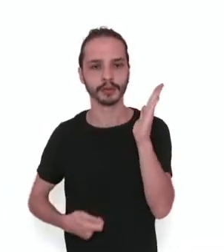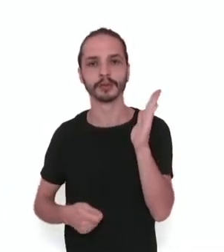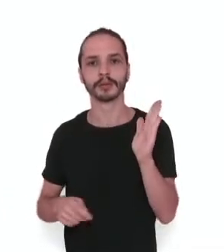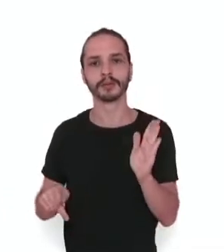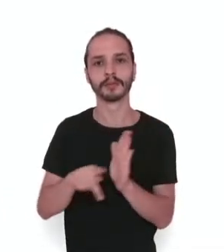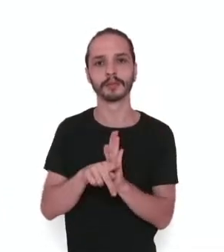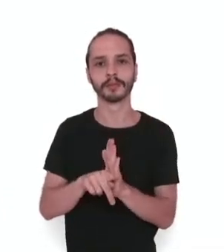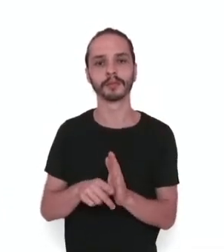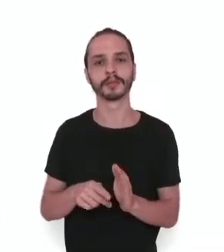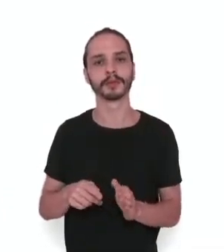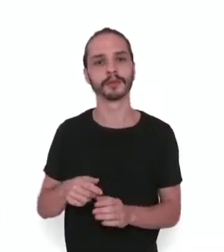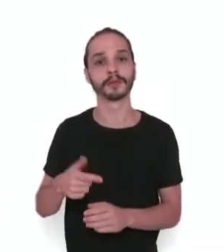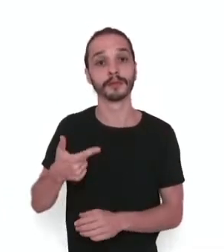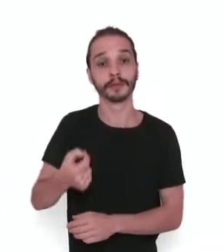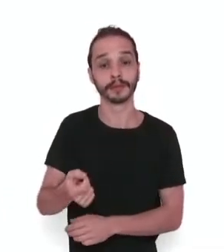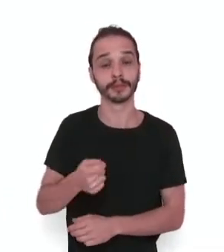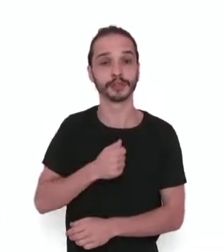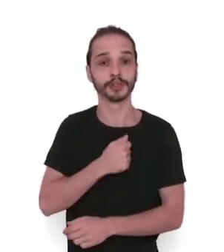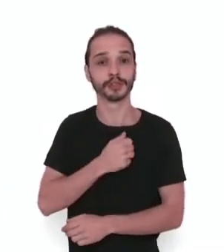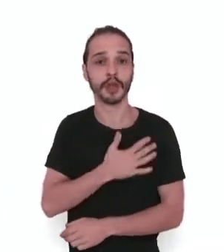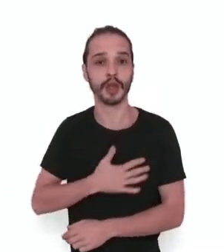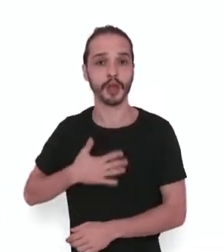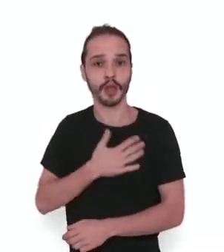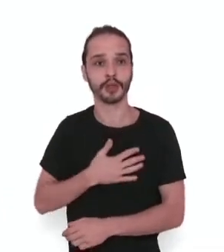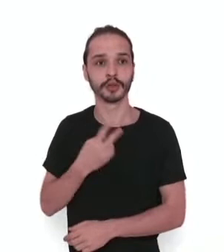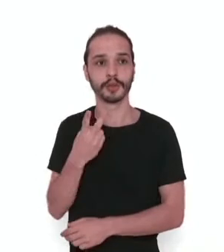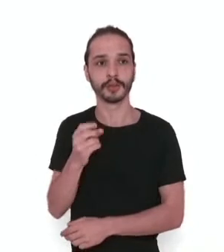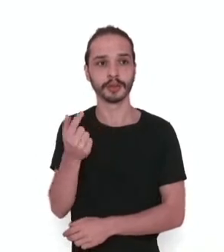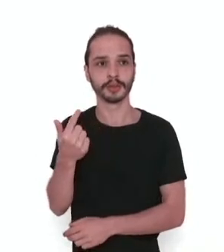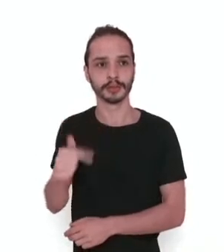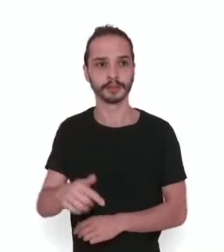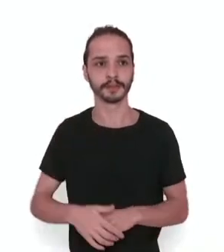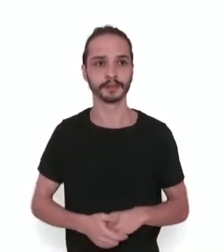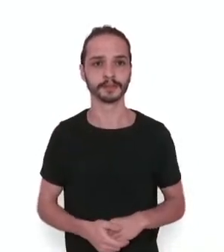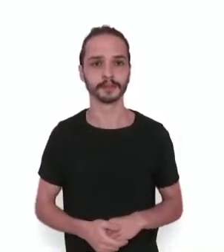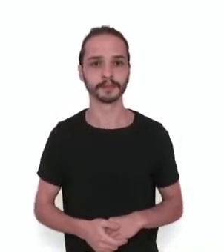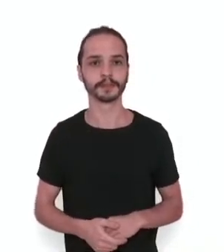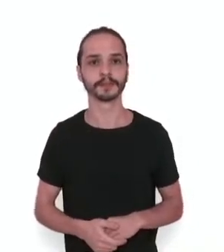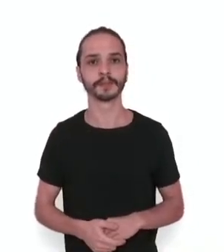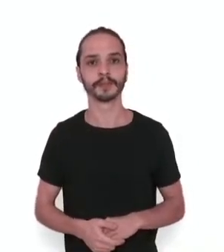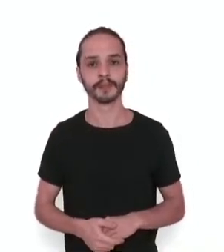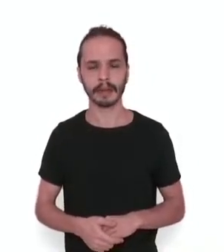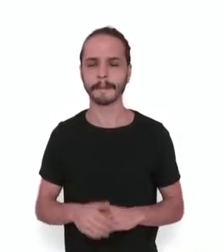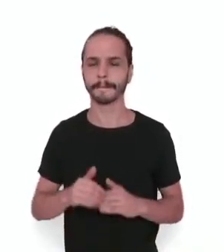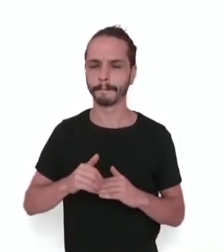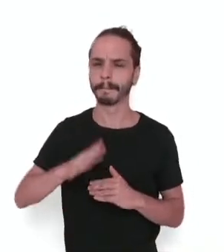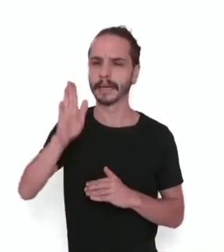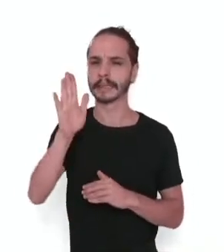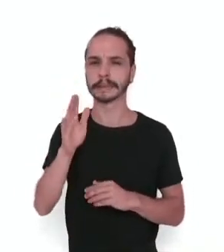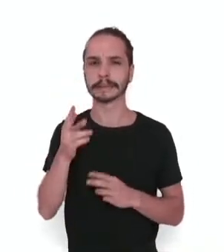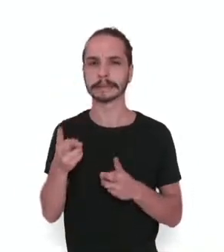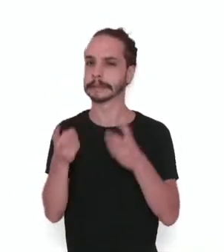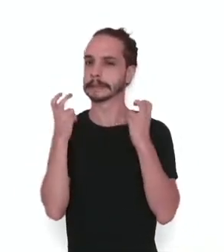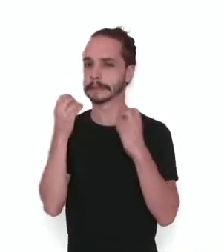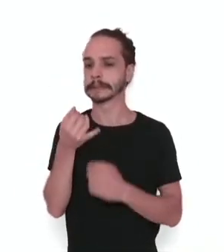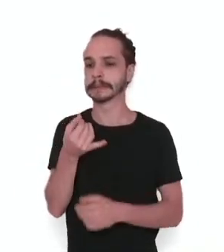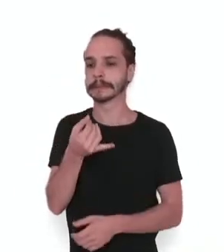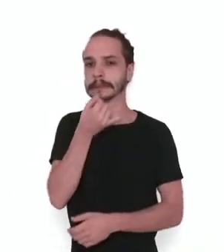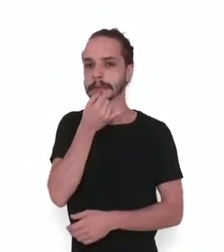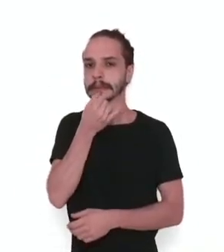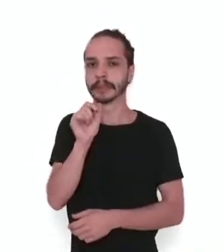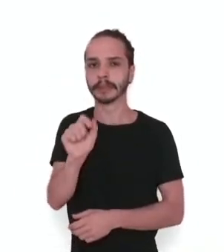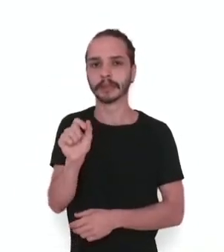de 2017. É cada vez mais notório e triste o esvaziamento dos campos de futebol e